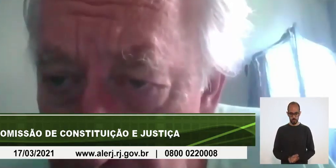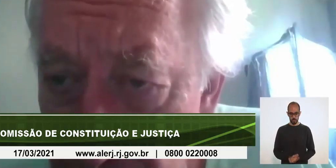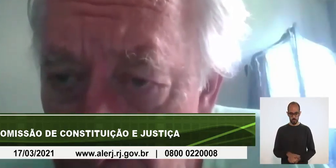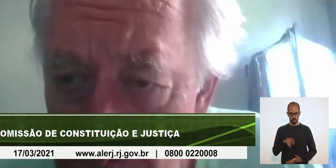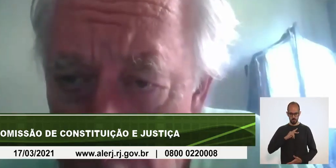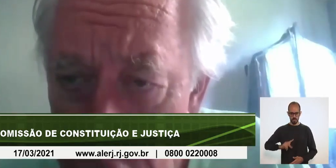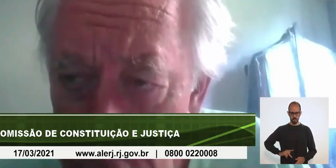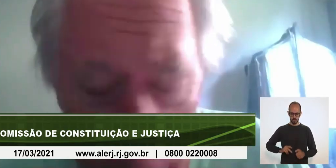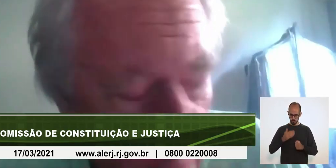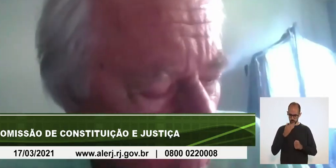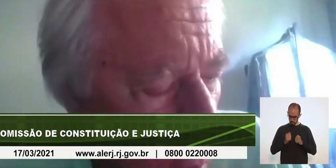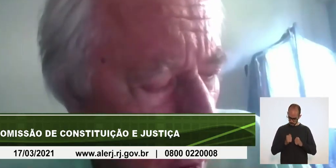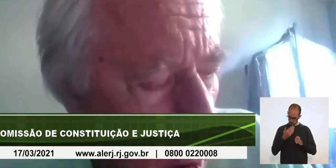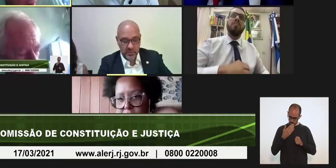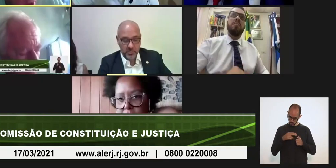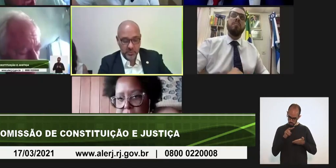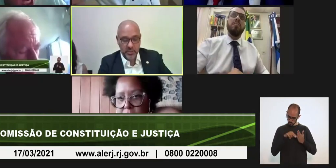Peraí,